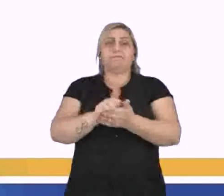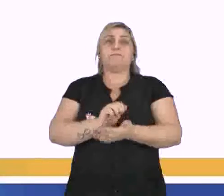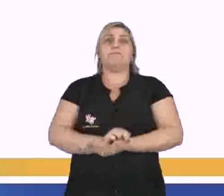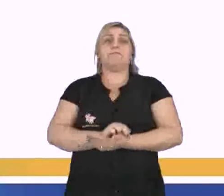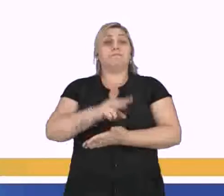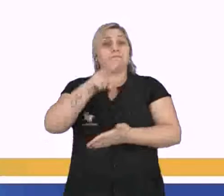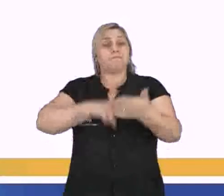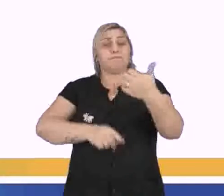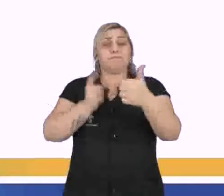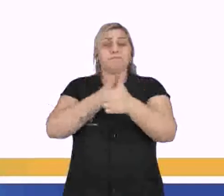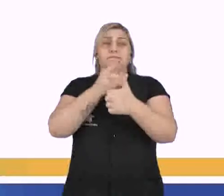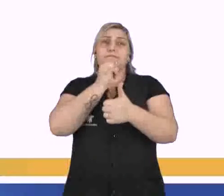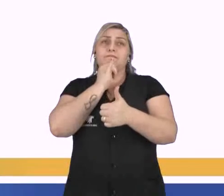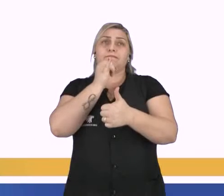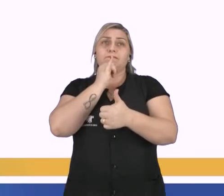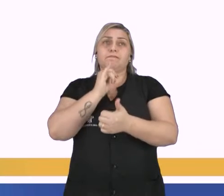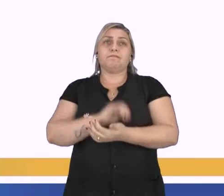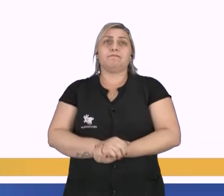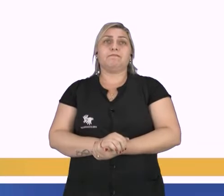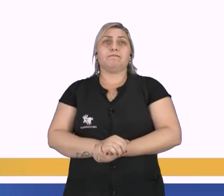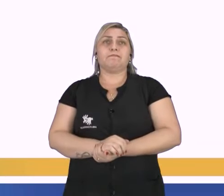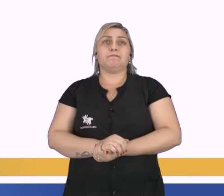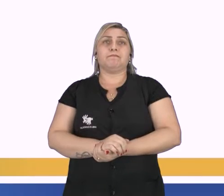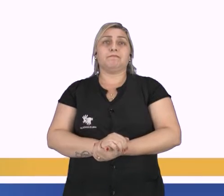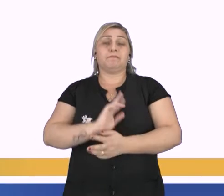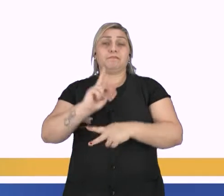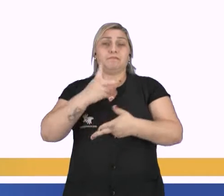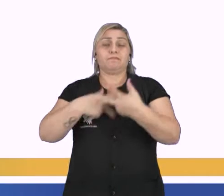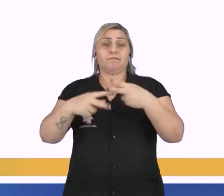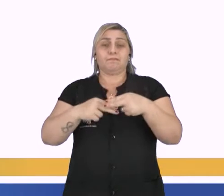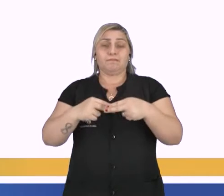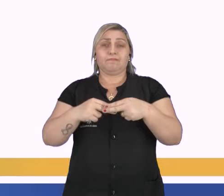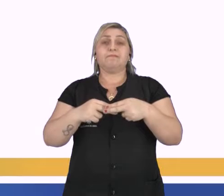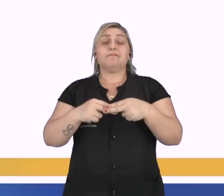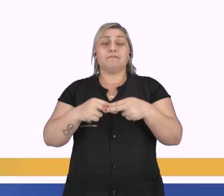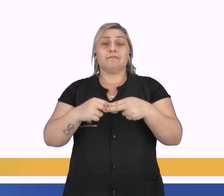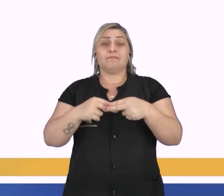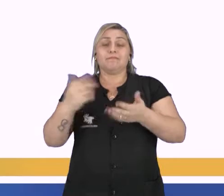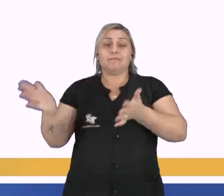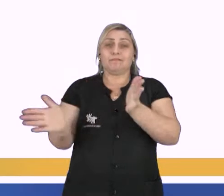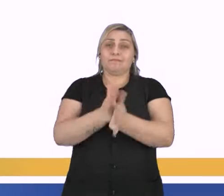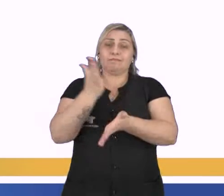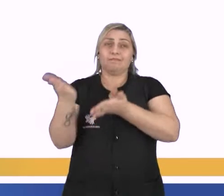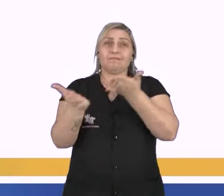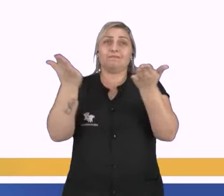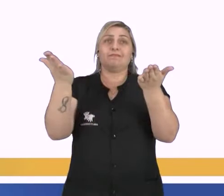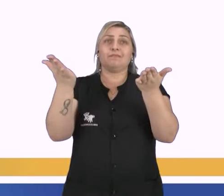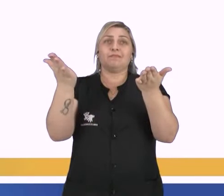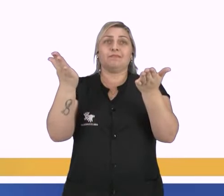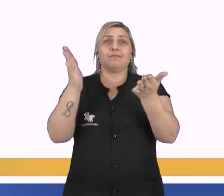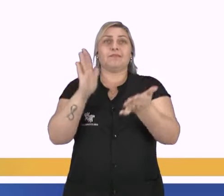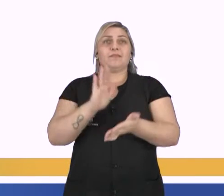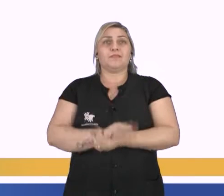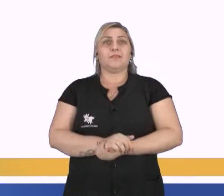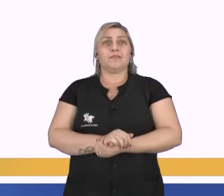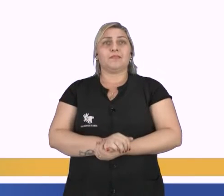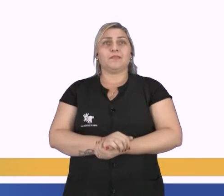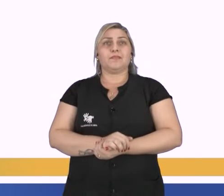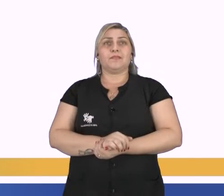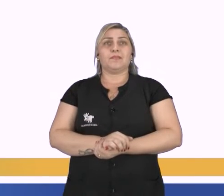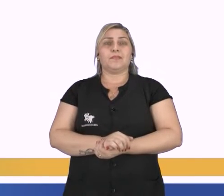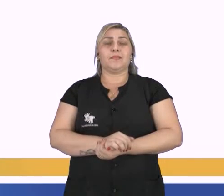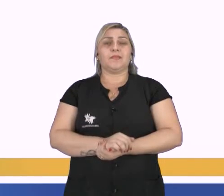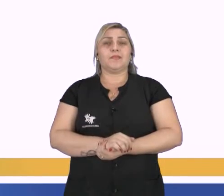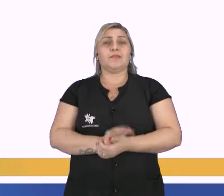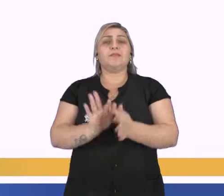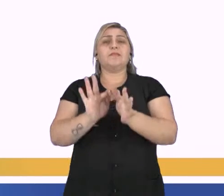ler aqui o primeiro exemplo. O presente que ganhei é maravilhoso. Né? E aí, que tipo de